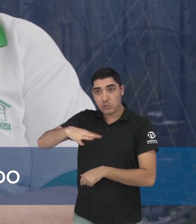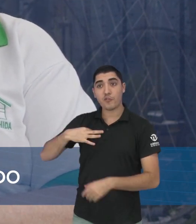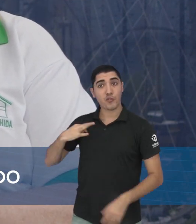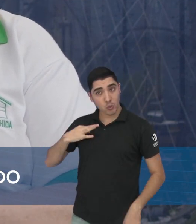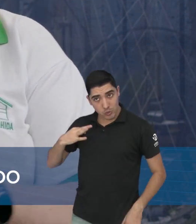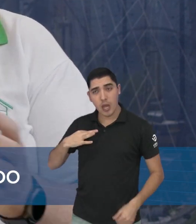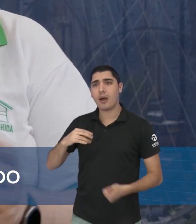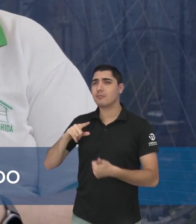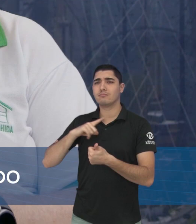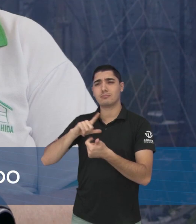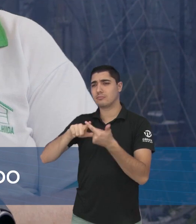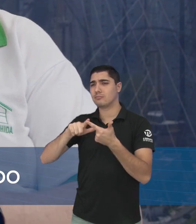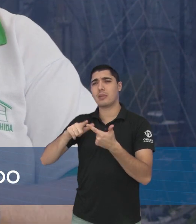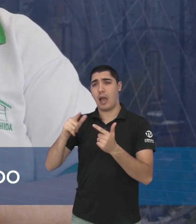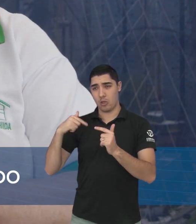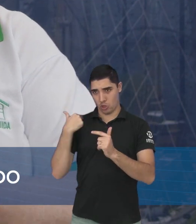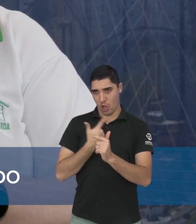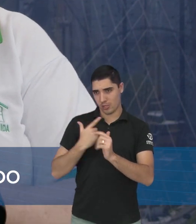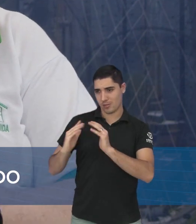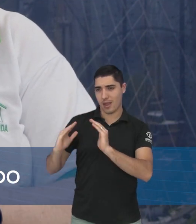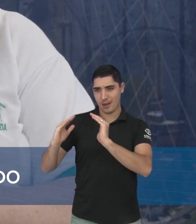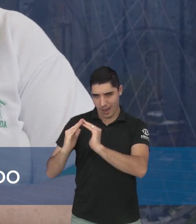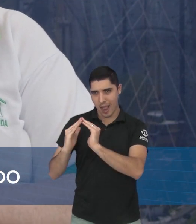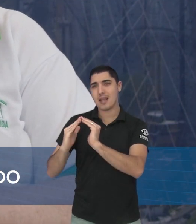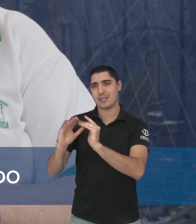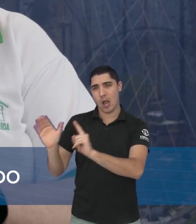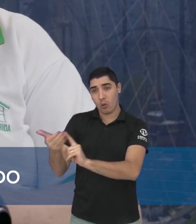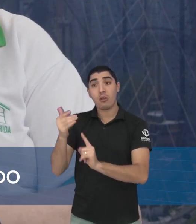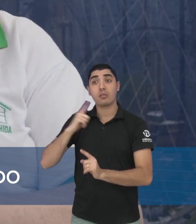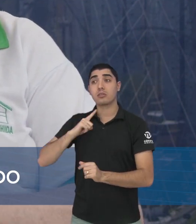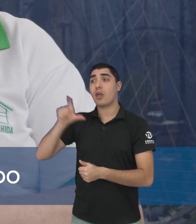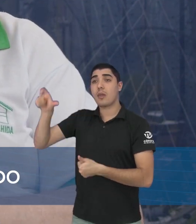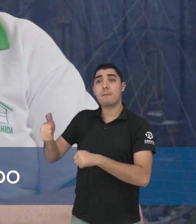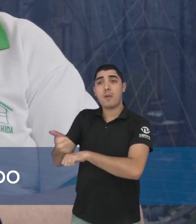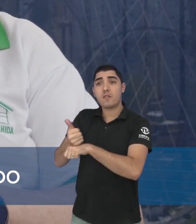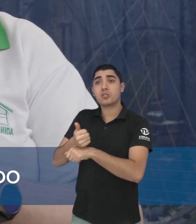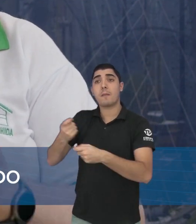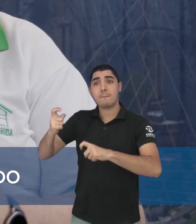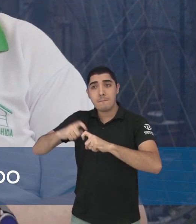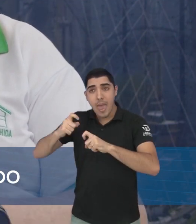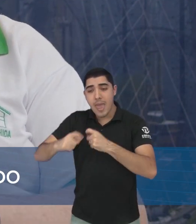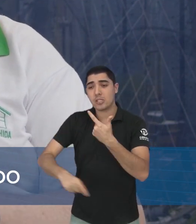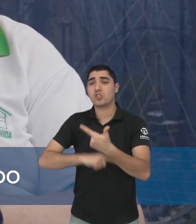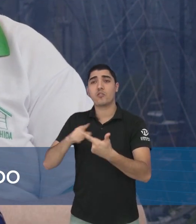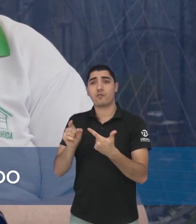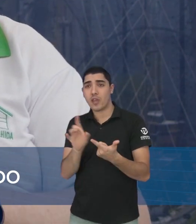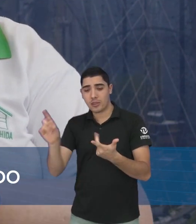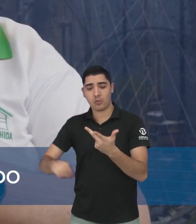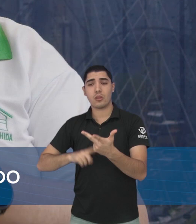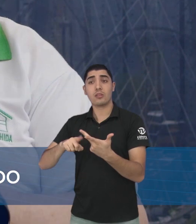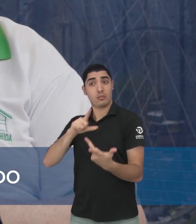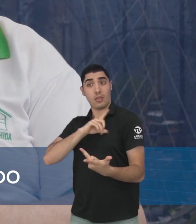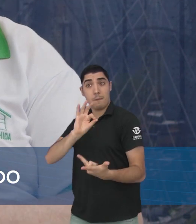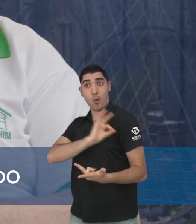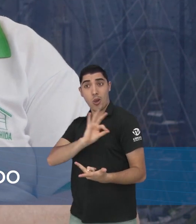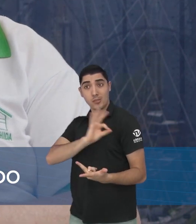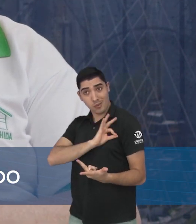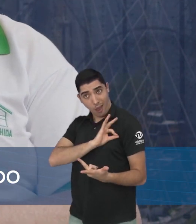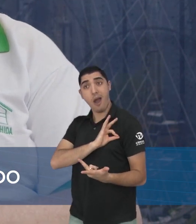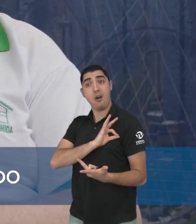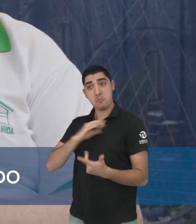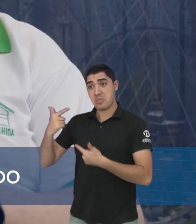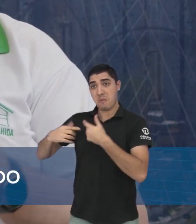voluntariado de diversas áreas. A casa de acolhida tem médico, tem administrador, tem vendedor, tem policial